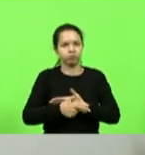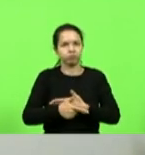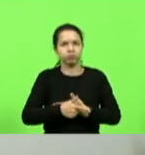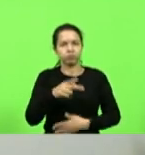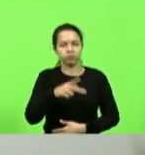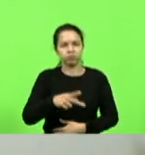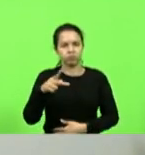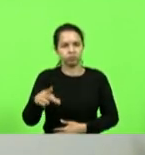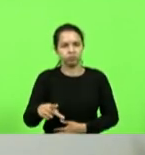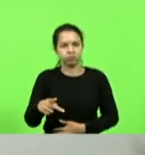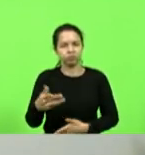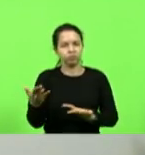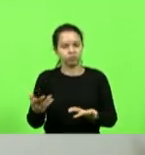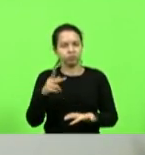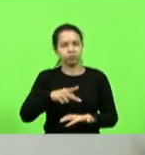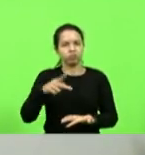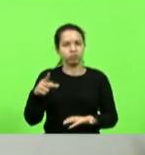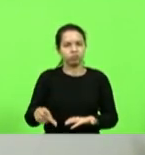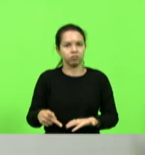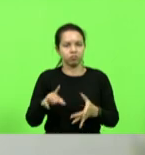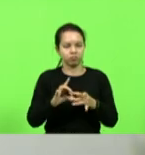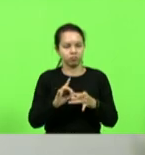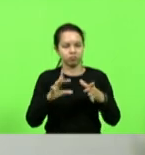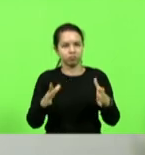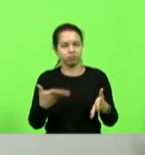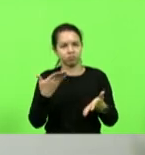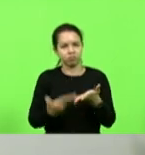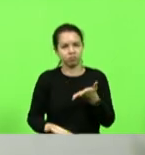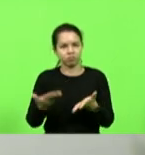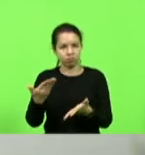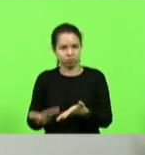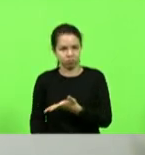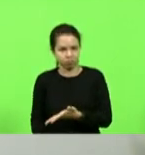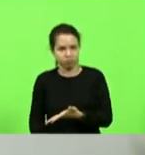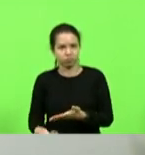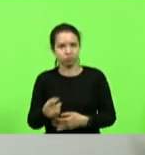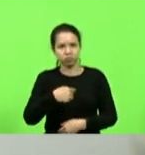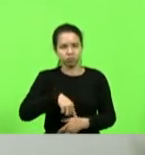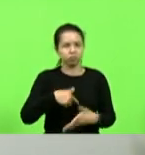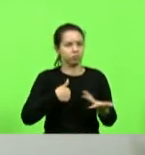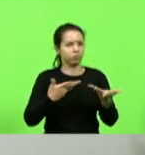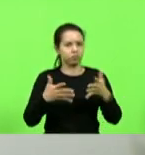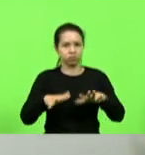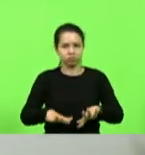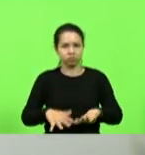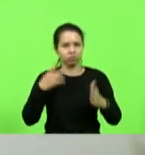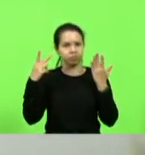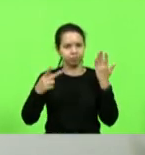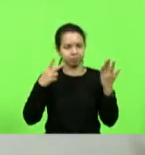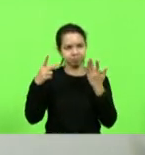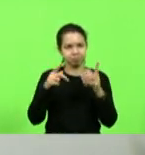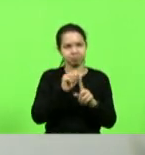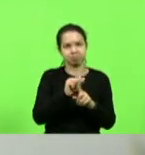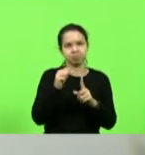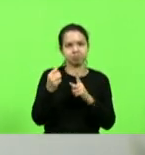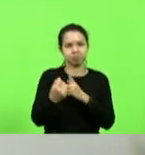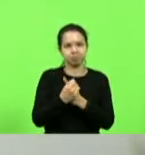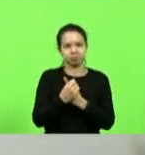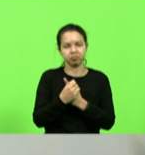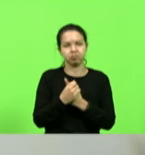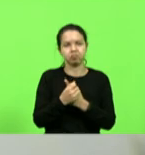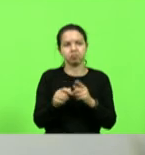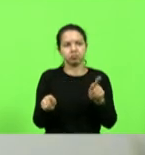está perdendo a sua liberdade de cátedra. Então, eu não quero um psicólogo e um assistente social para